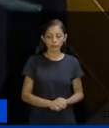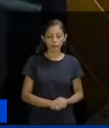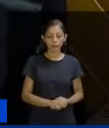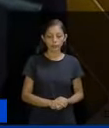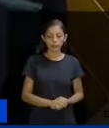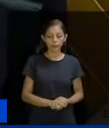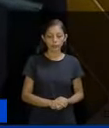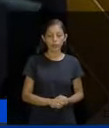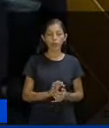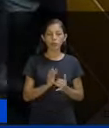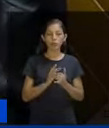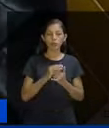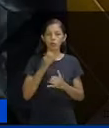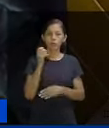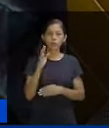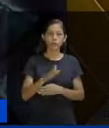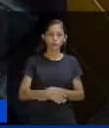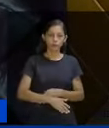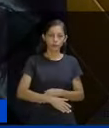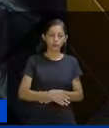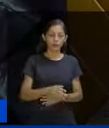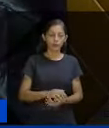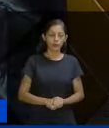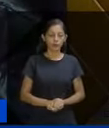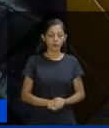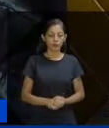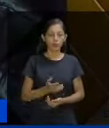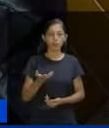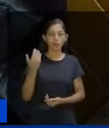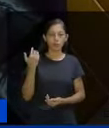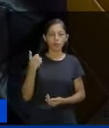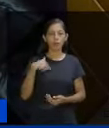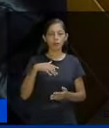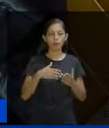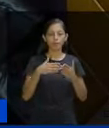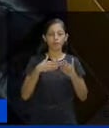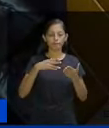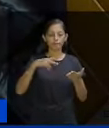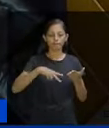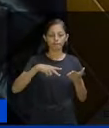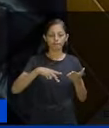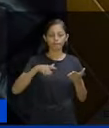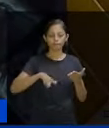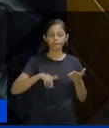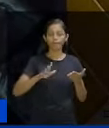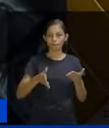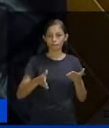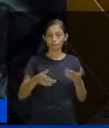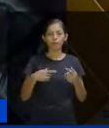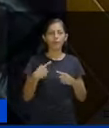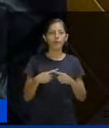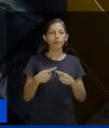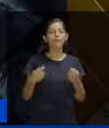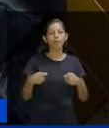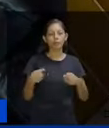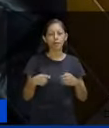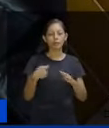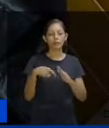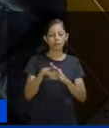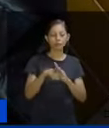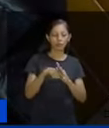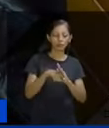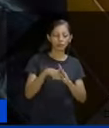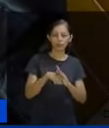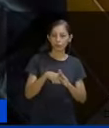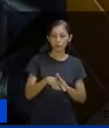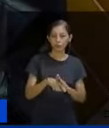YouTube. Senhor presidente, eu pedi vista dos autos porque precisava realmente me debruçar sobre algumas questões que